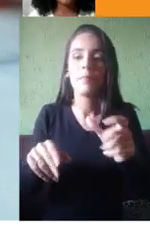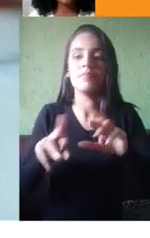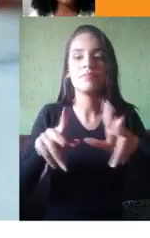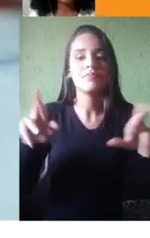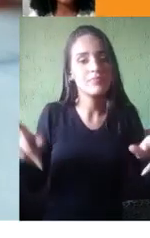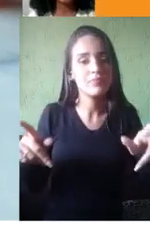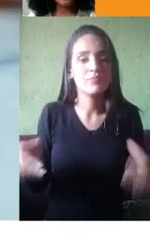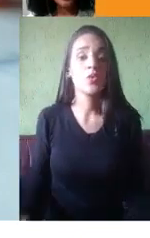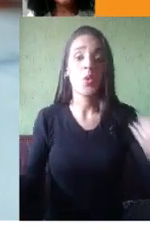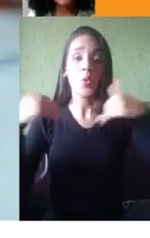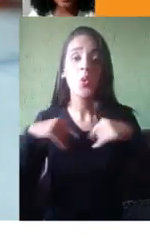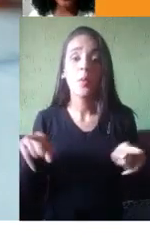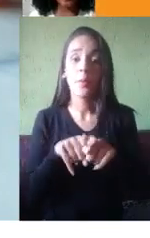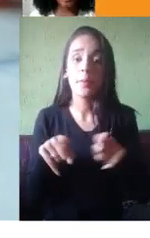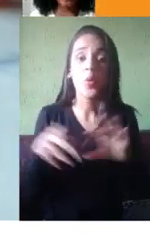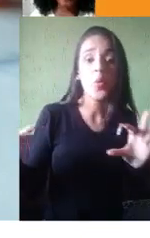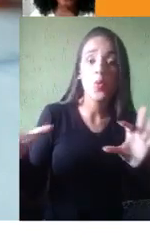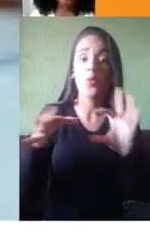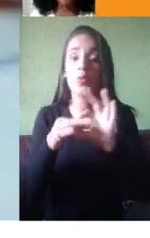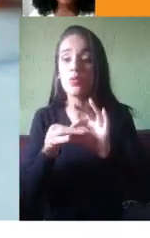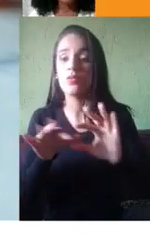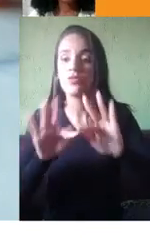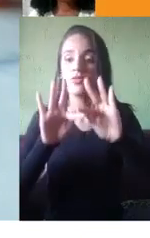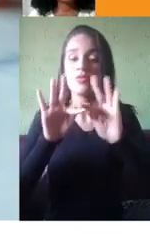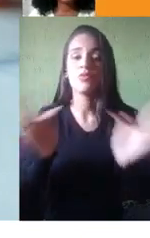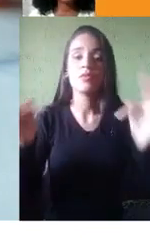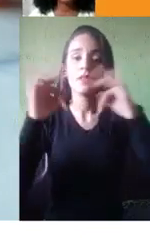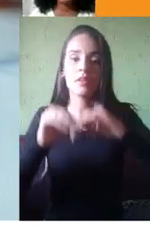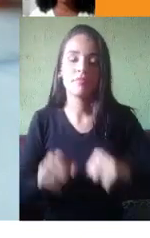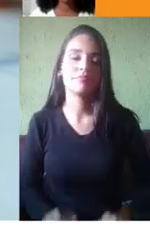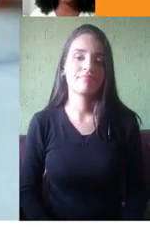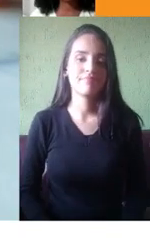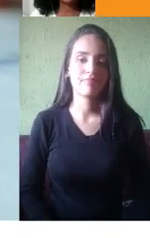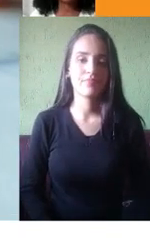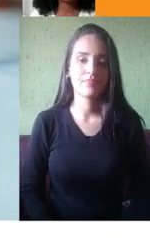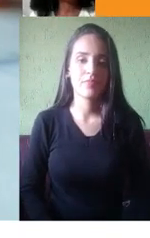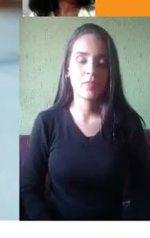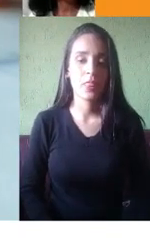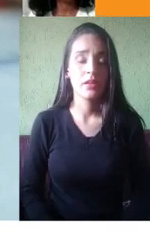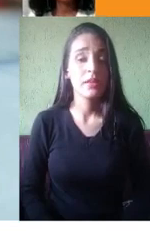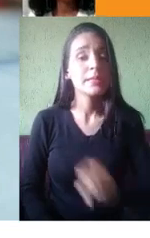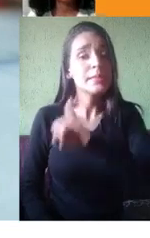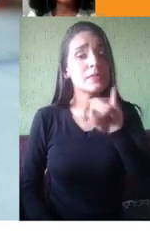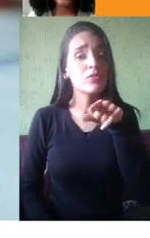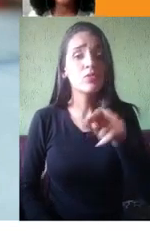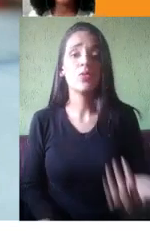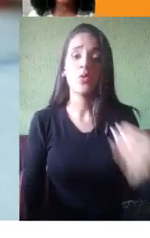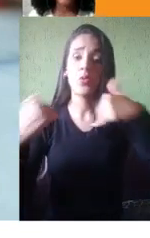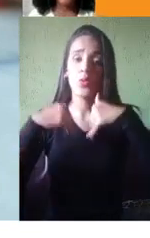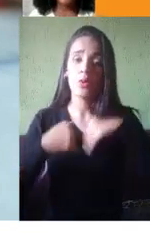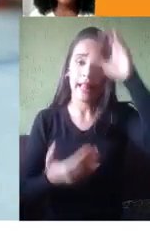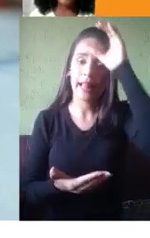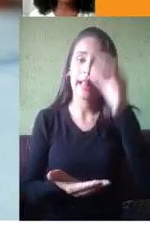para o nosso leitor que a gente está terminando a nossa argumentação. Uma observação importante a respeito da tese feita por pergunta